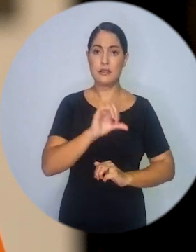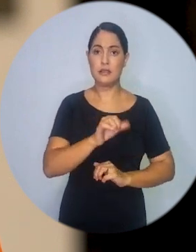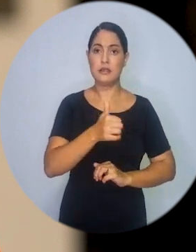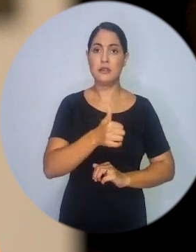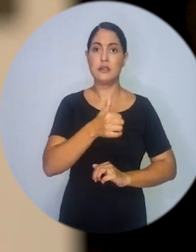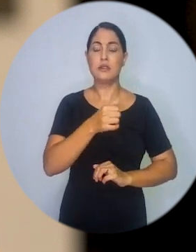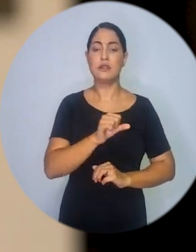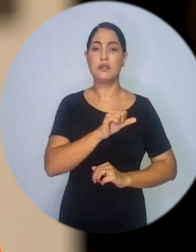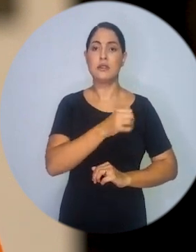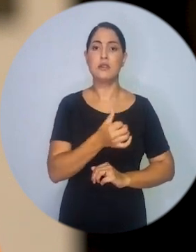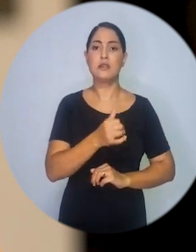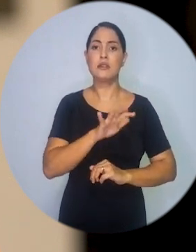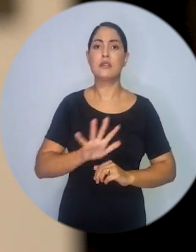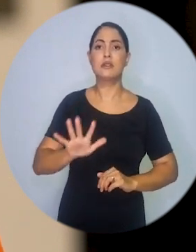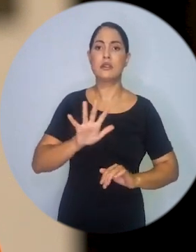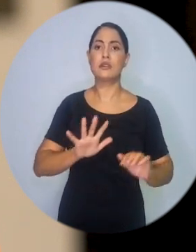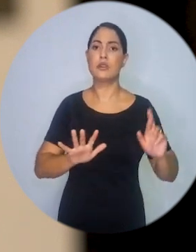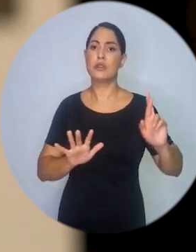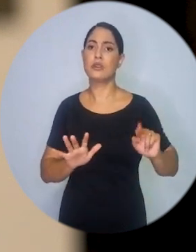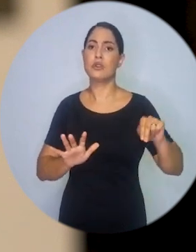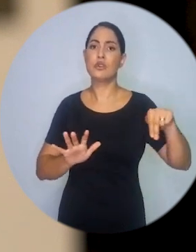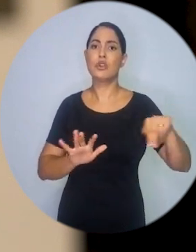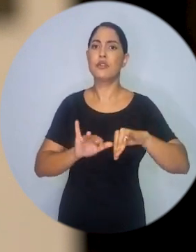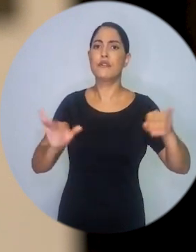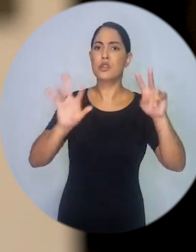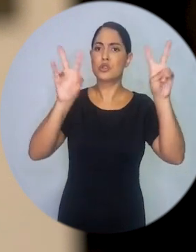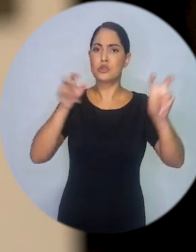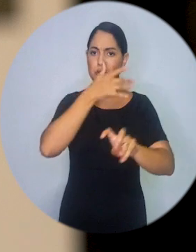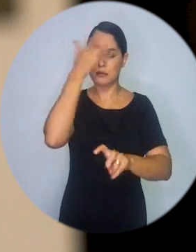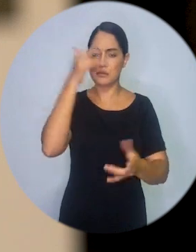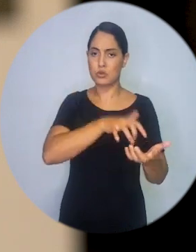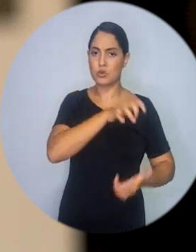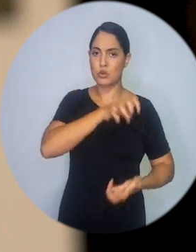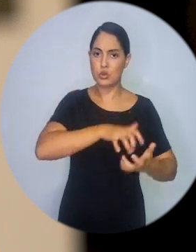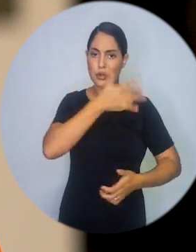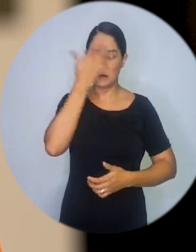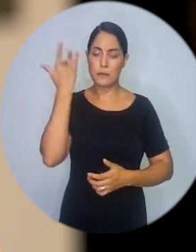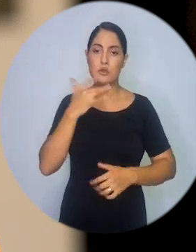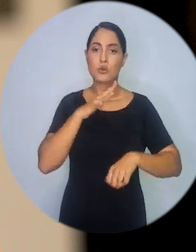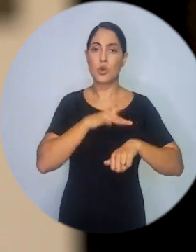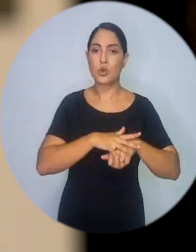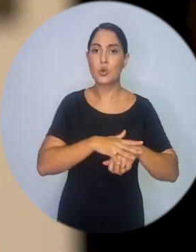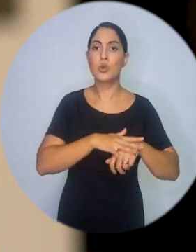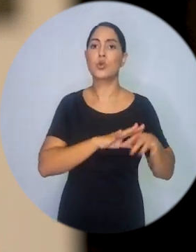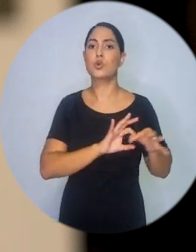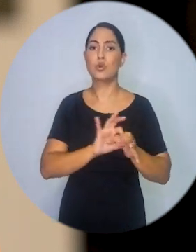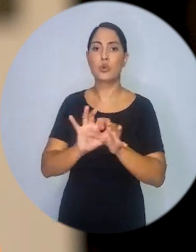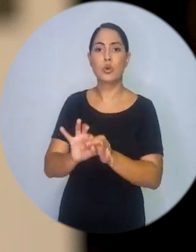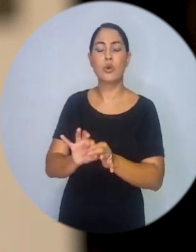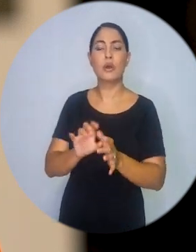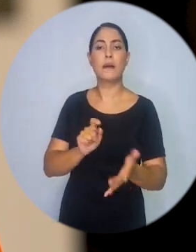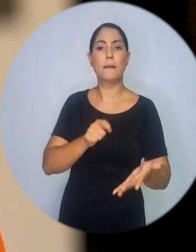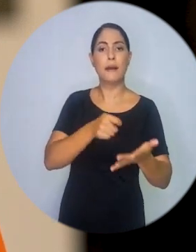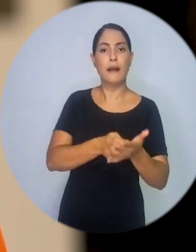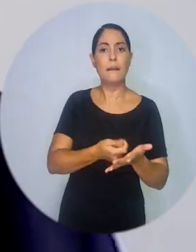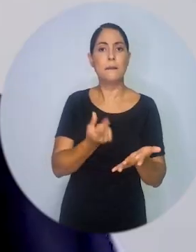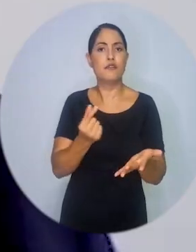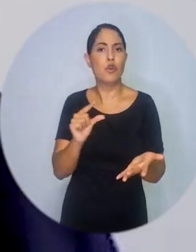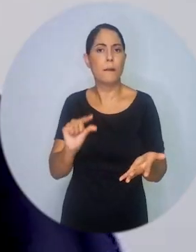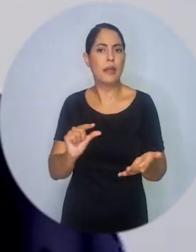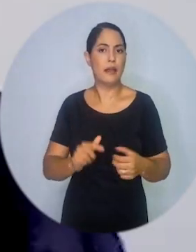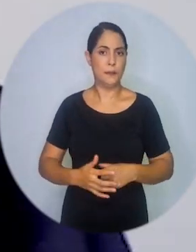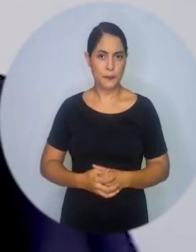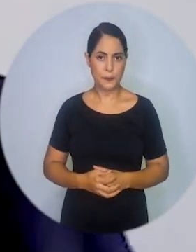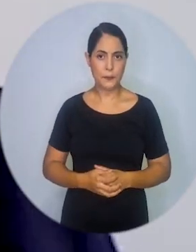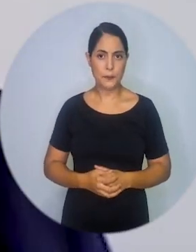de 2017 do Estado do Rio Grande do Norte, que prioriza idosos e enfermos para pagamento de requisições de pequeno valor.